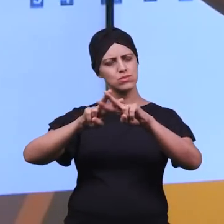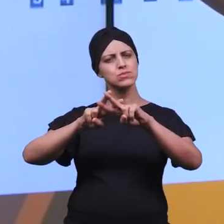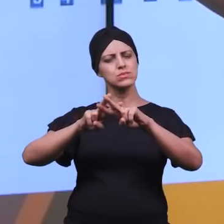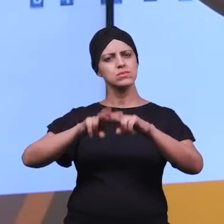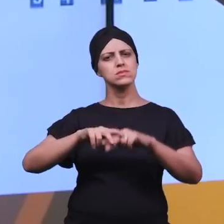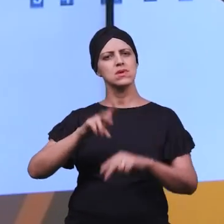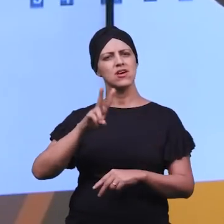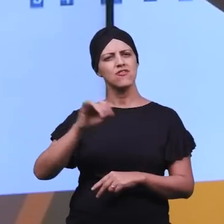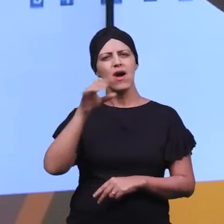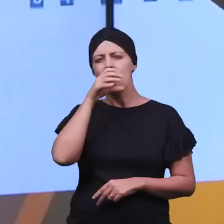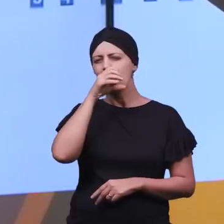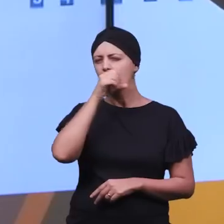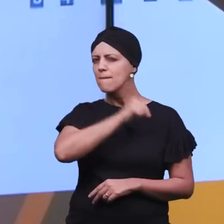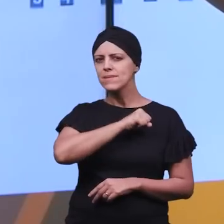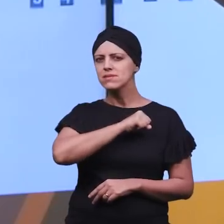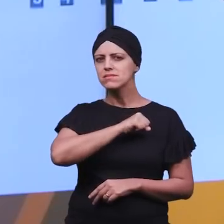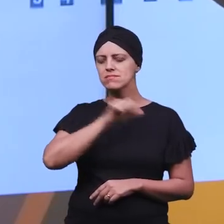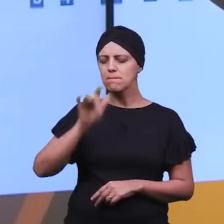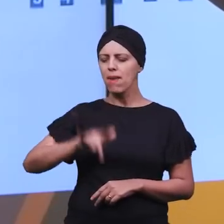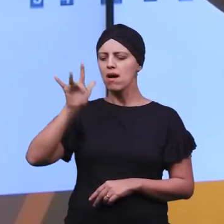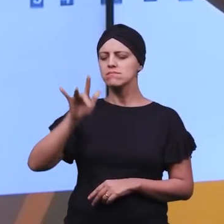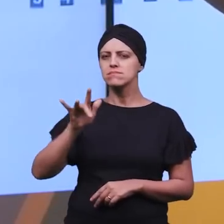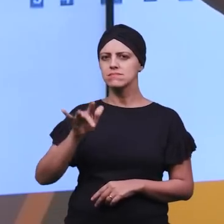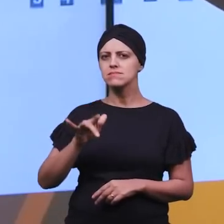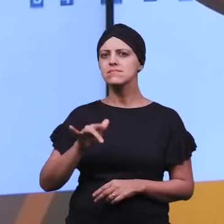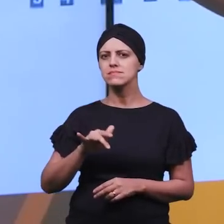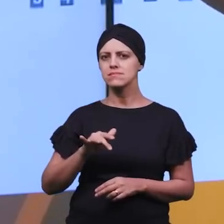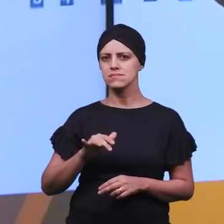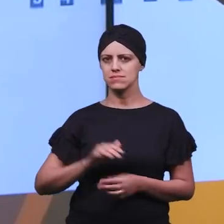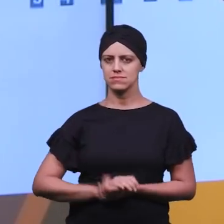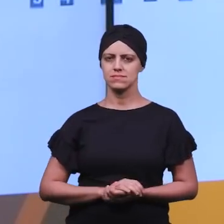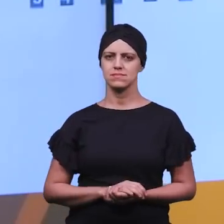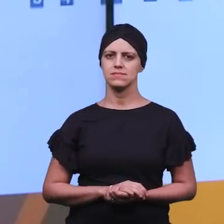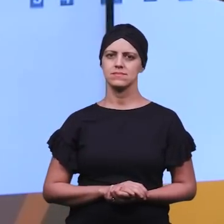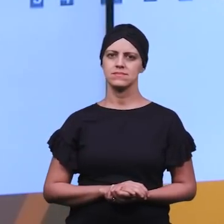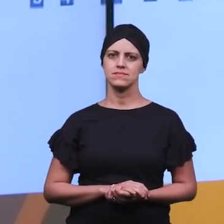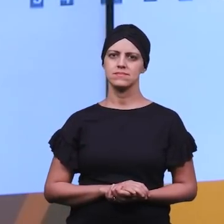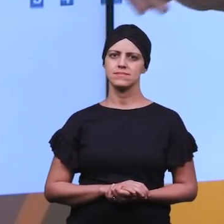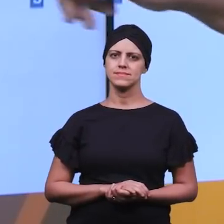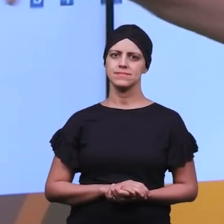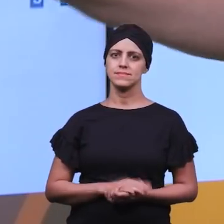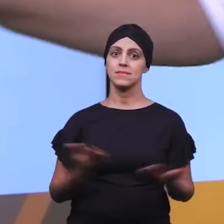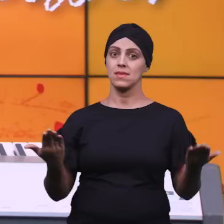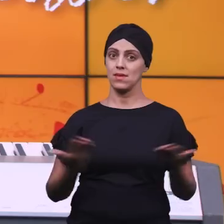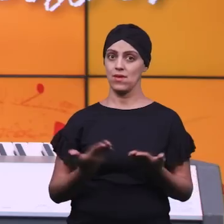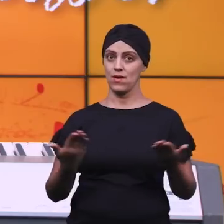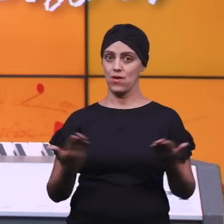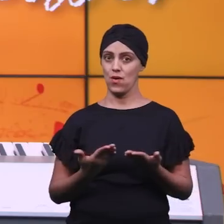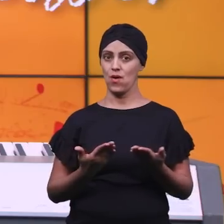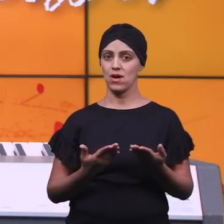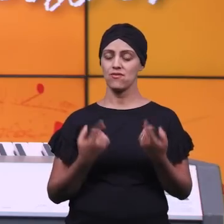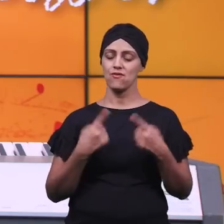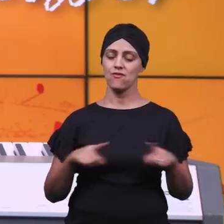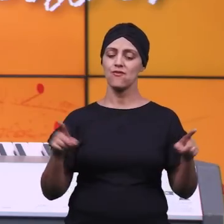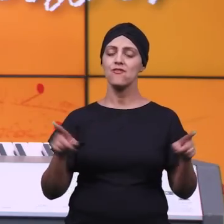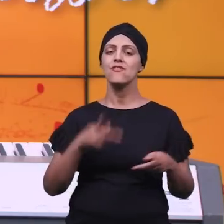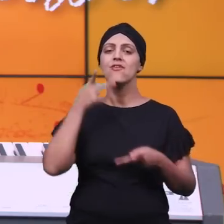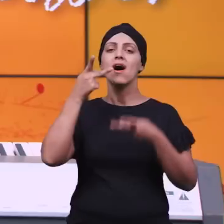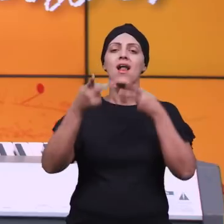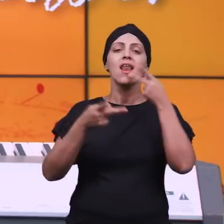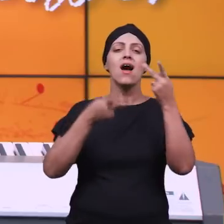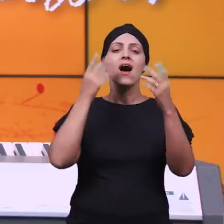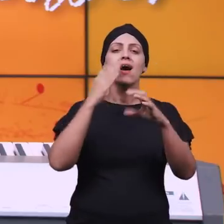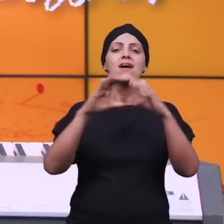ela vai tocar bem rapidinho. Apogiatura, sol lá. Então, agora a tia vai solfejar